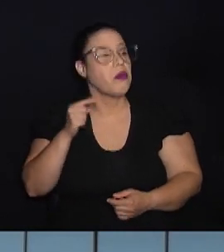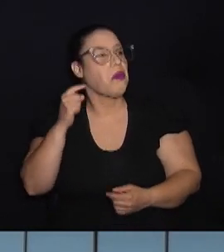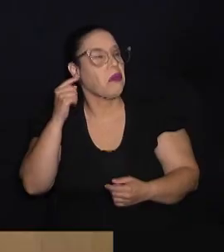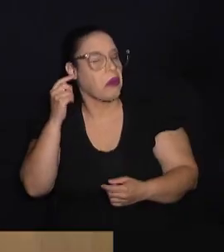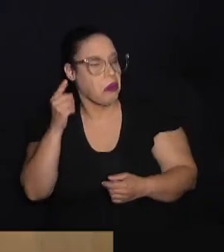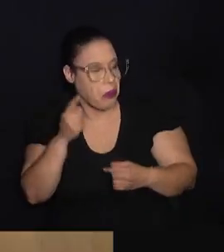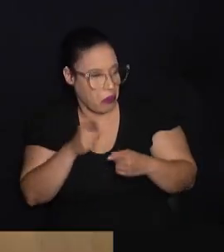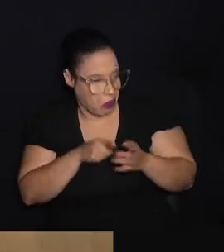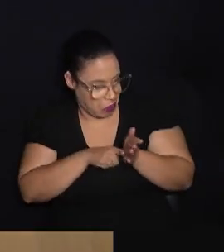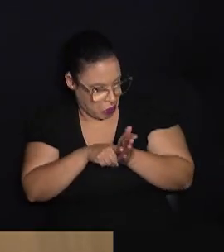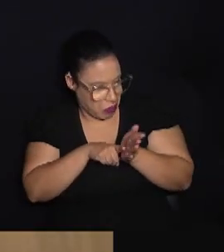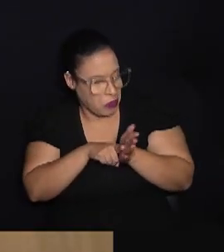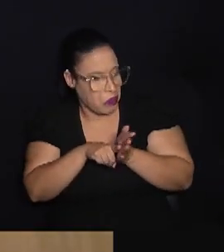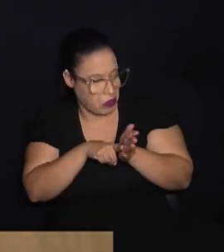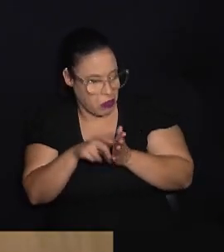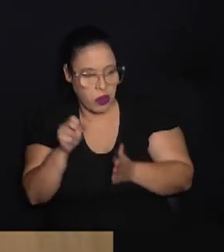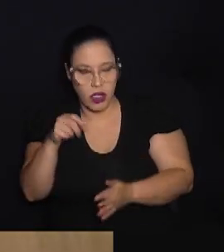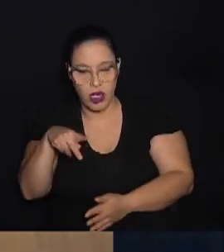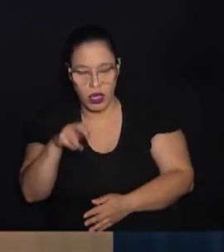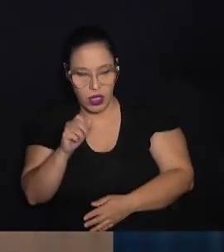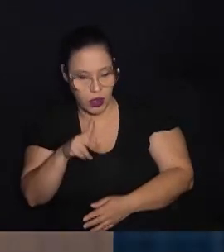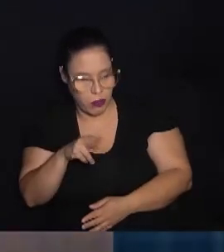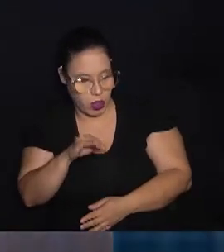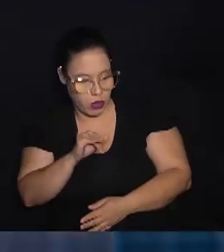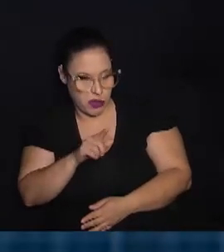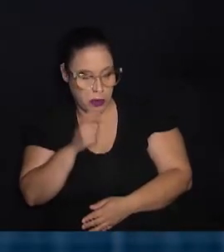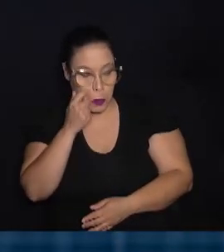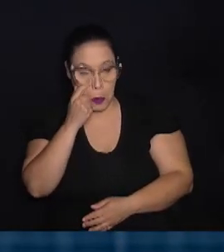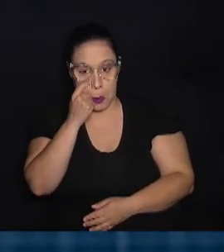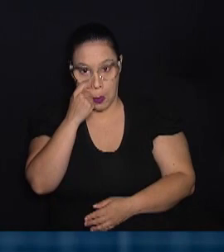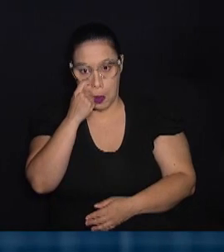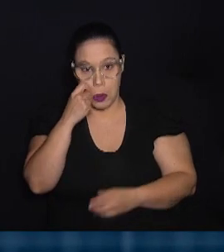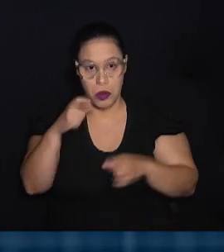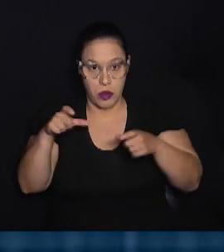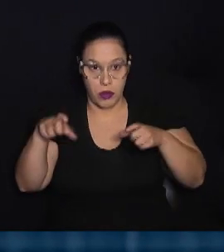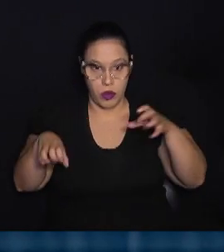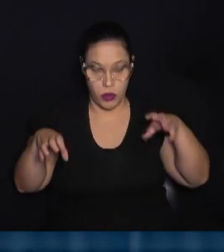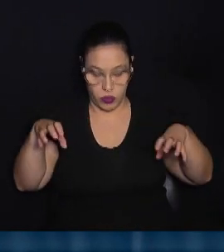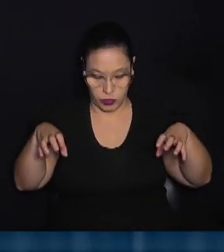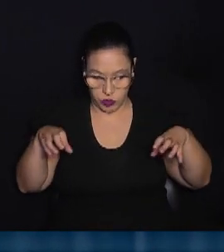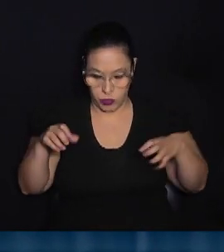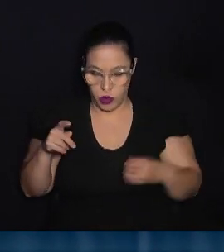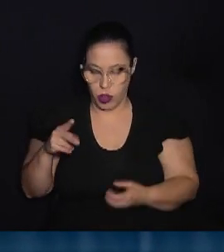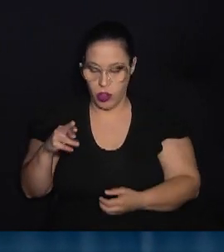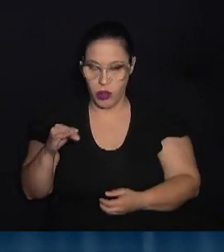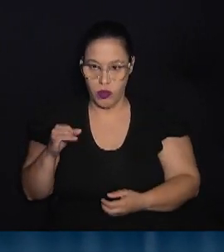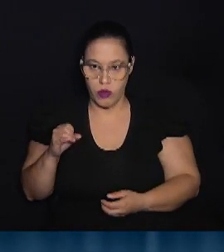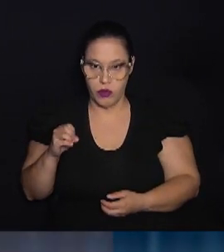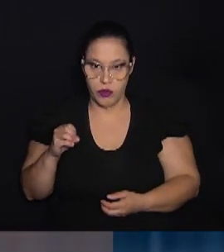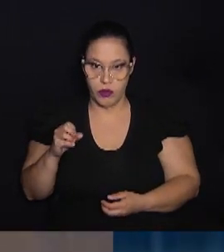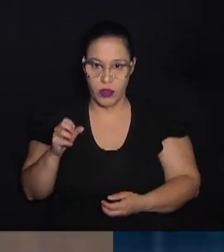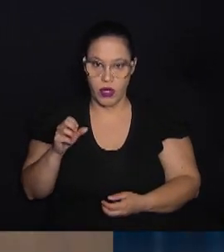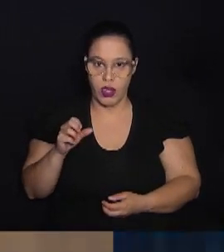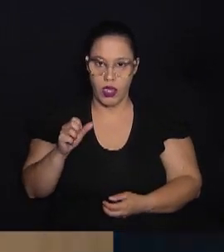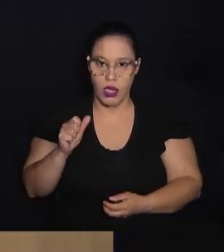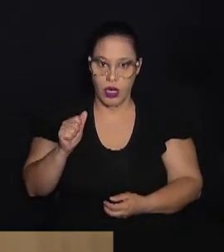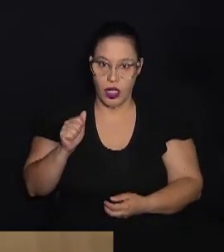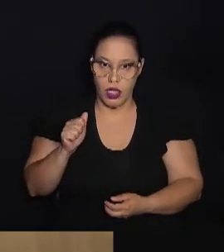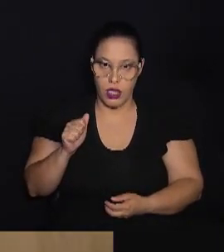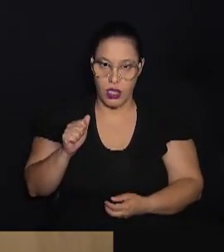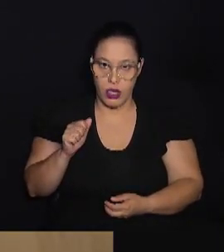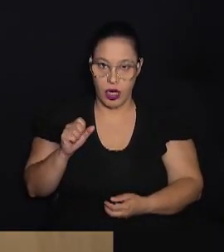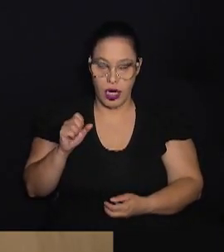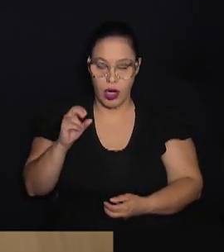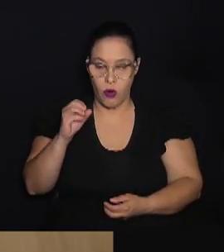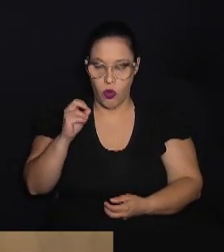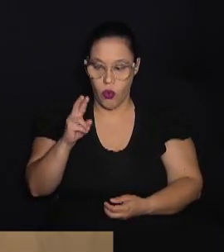uma ótima pergunta, Ana Paula. Primeiro, os ovários policísticos, eles estão associados a uma síndrome de anovulação. A paciente ela não